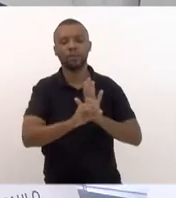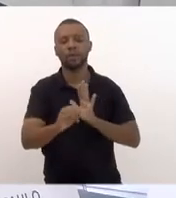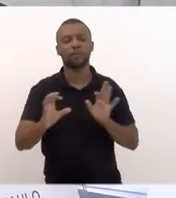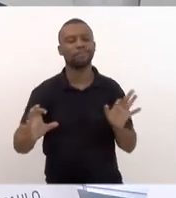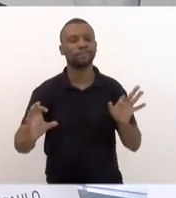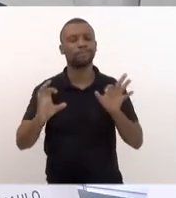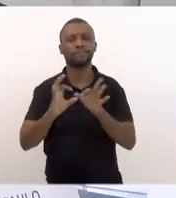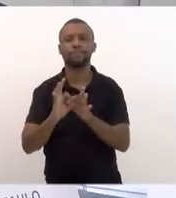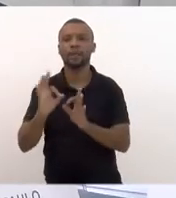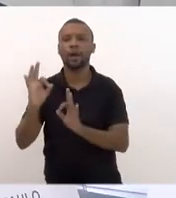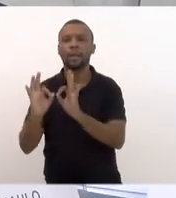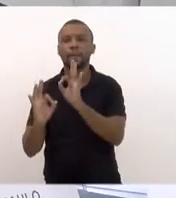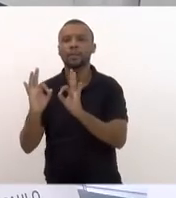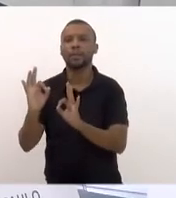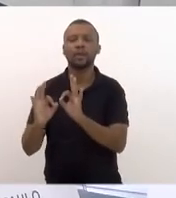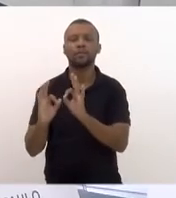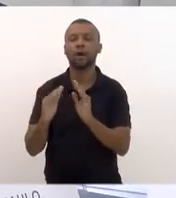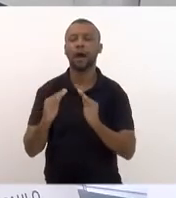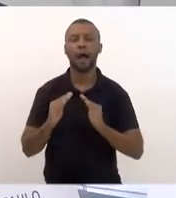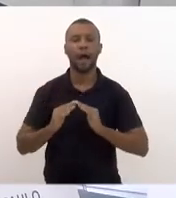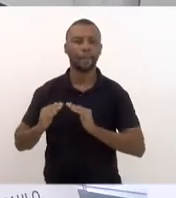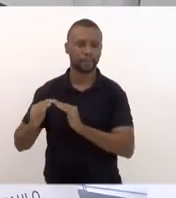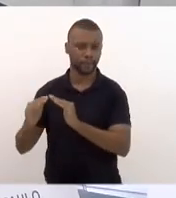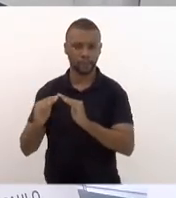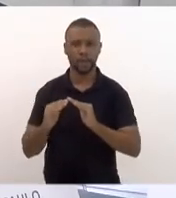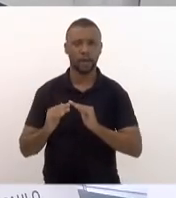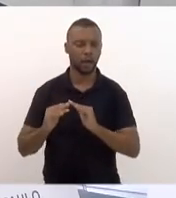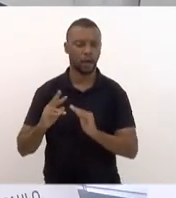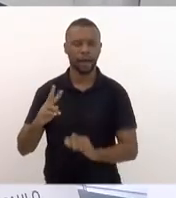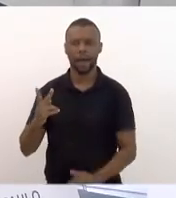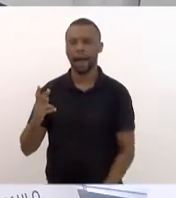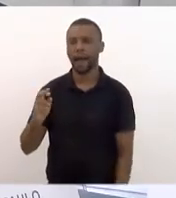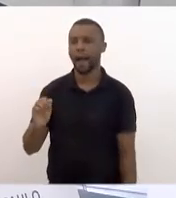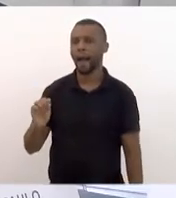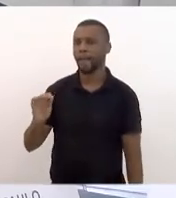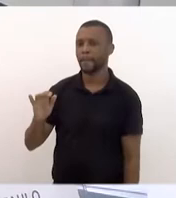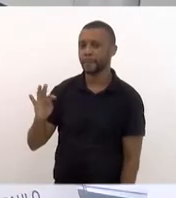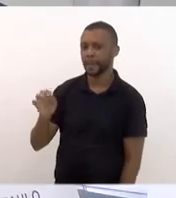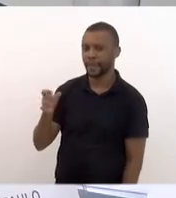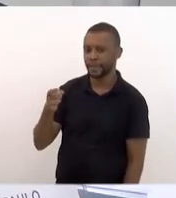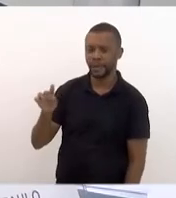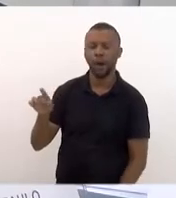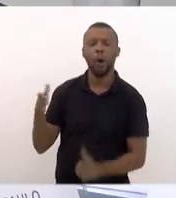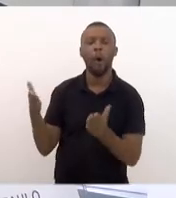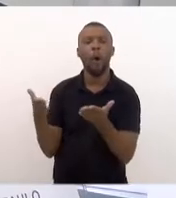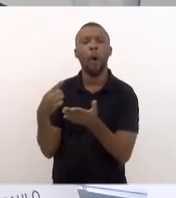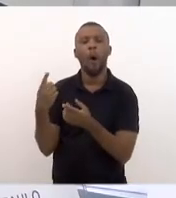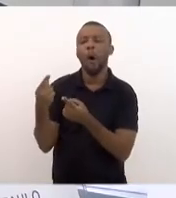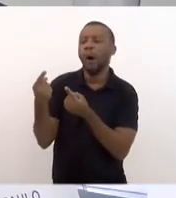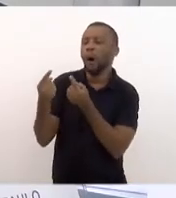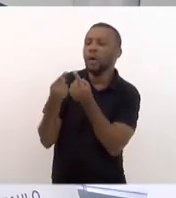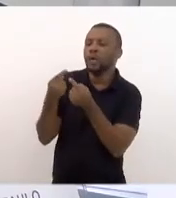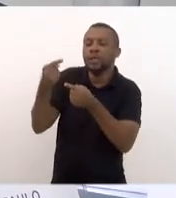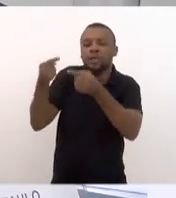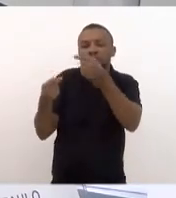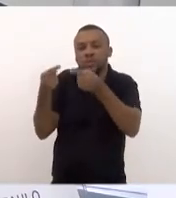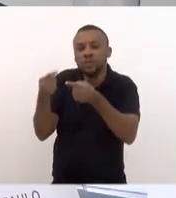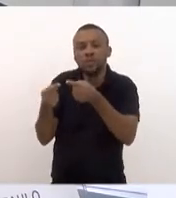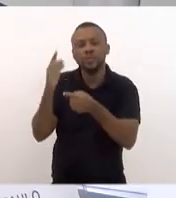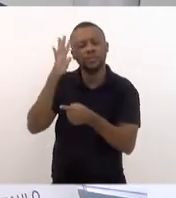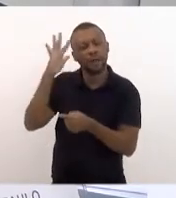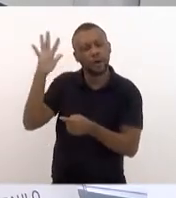a um plano habitacional. Né? Porque quando a gente discute hoje, modernamente, todas as teorias